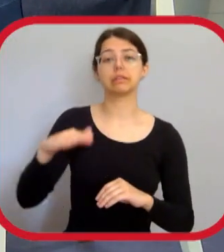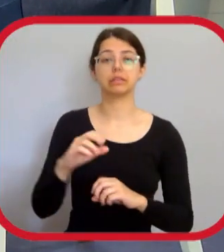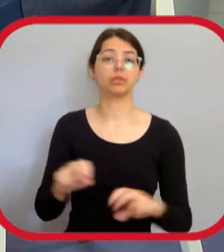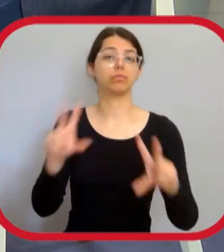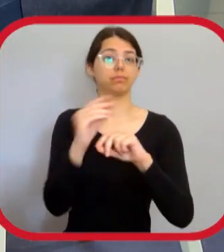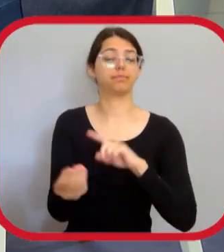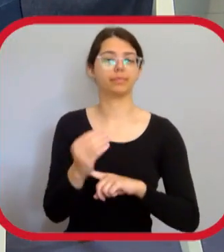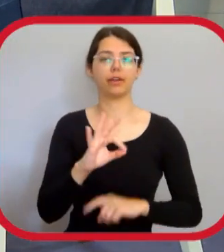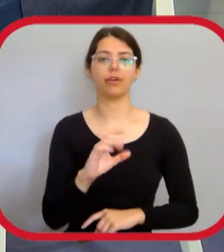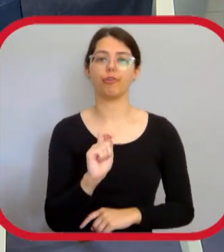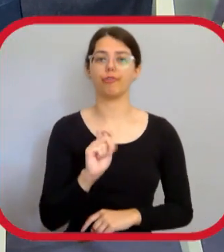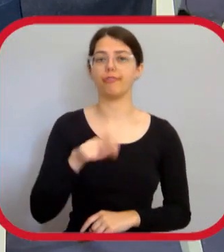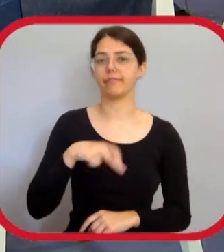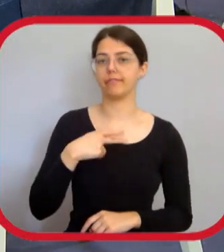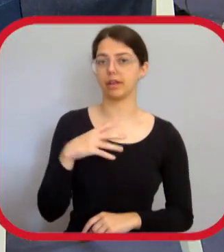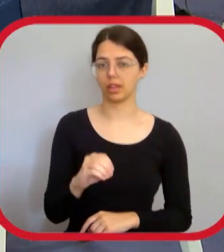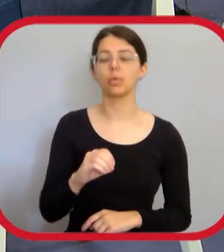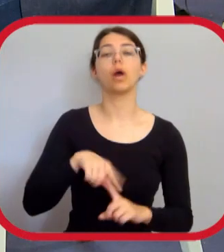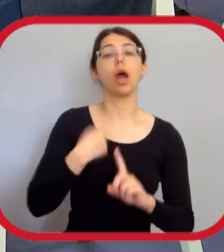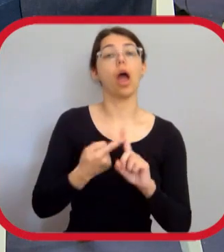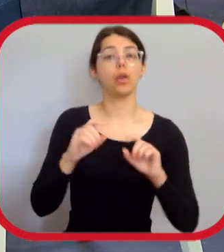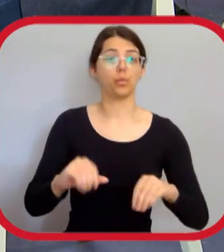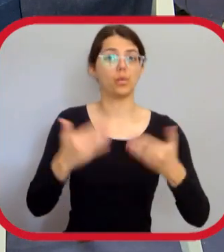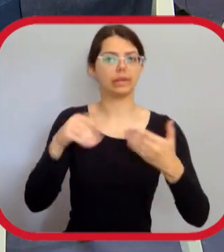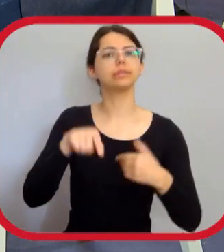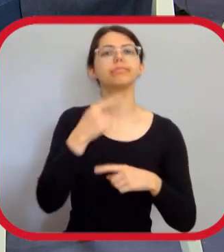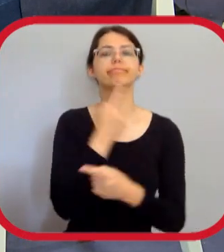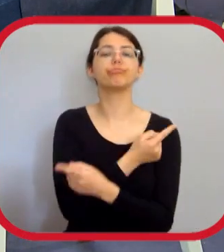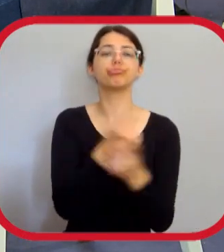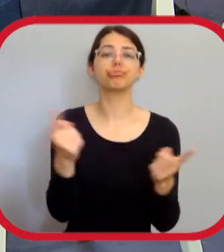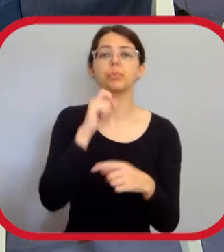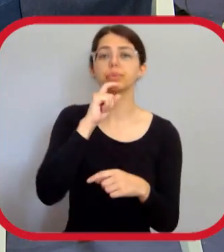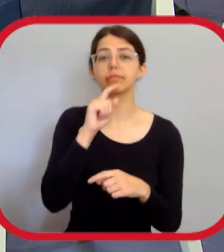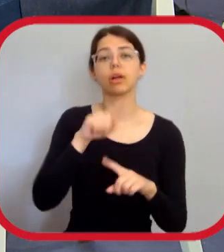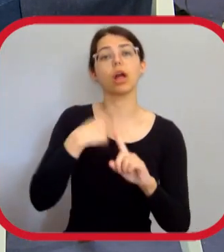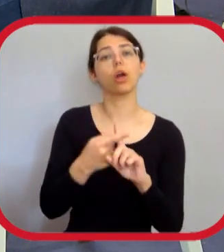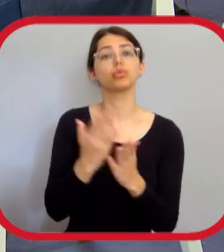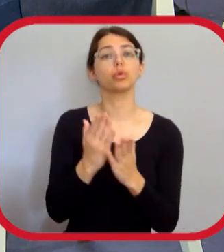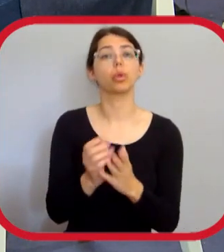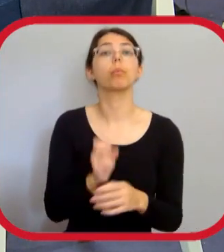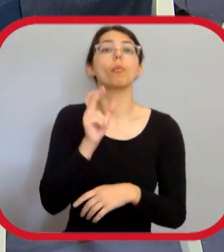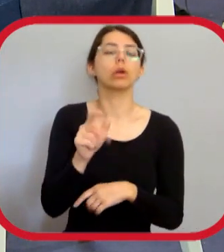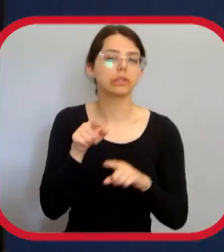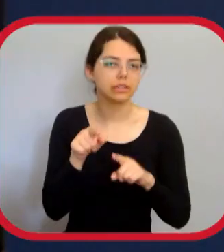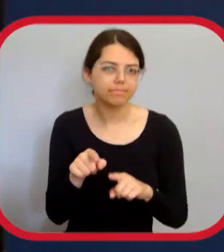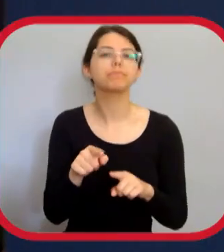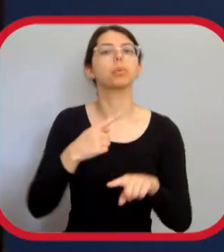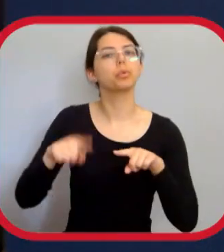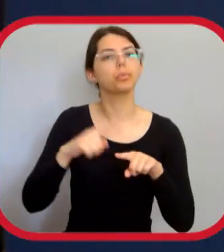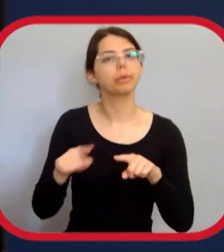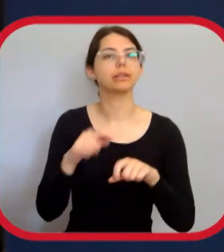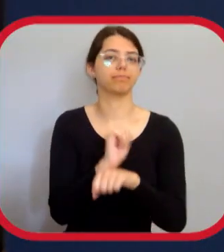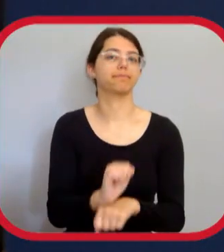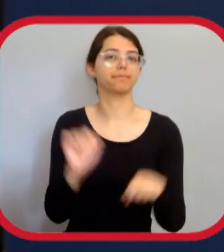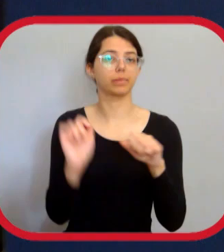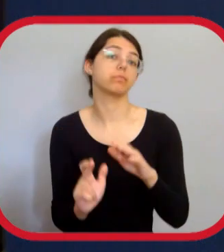Inovação, Fernando Alexandre, admitiu no início deste ano a possibilidade de descongelar as propinas a partir do próximo ano letivo. Que impacto é